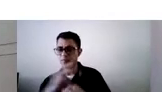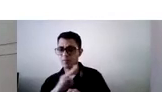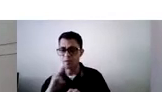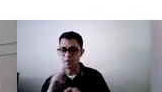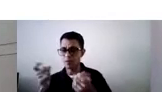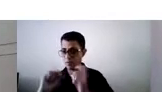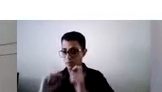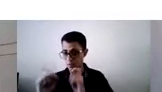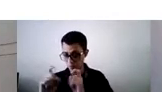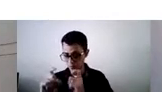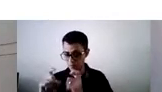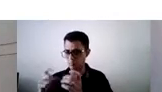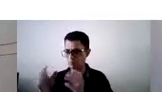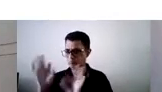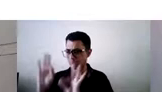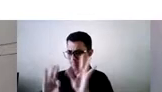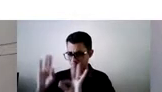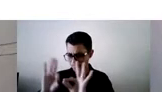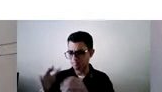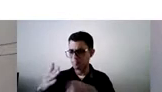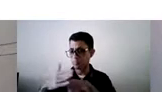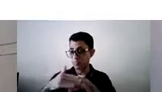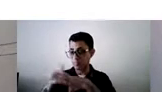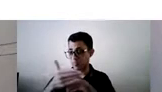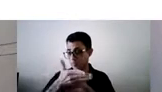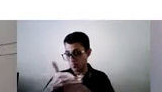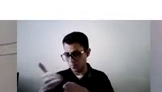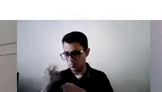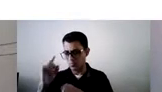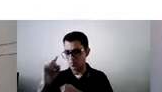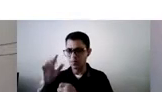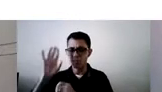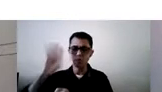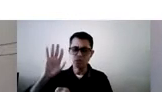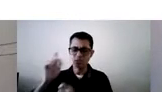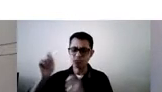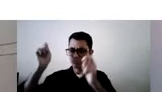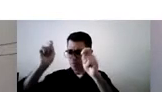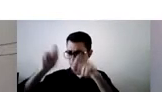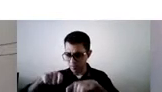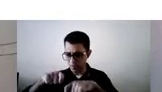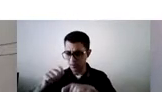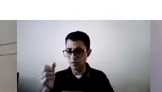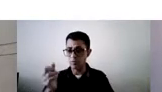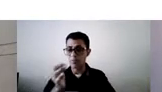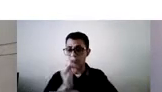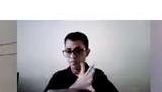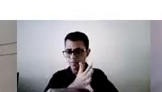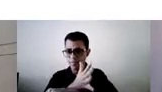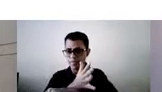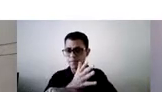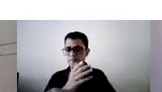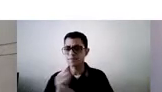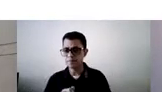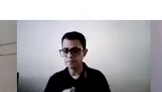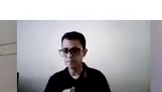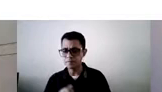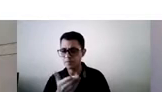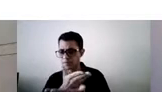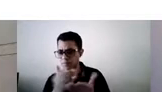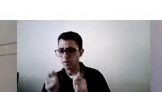ATPC a gente elaborou com muito carinho, pensando nessas competências socioemocionais de uma forma que a